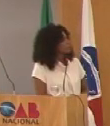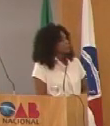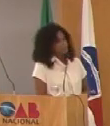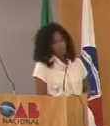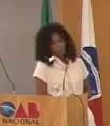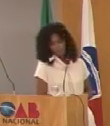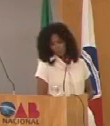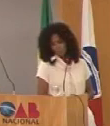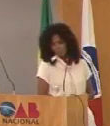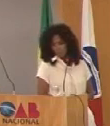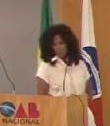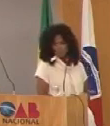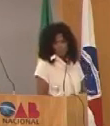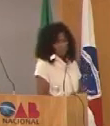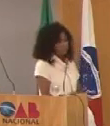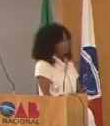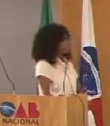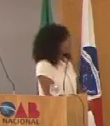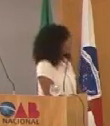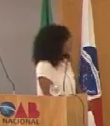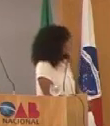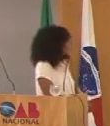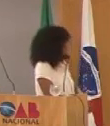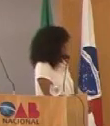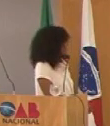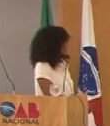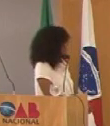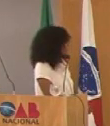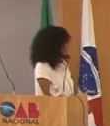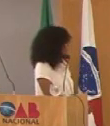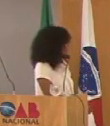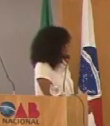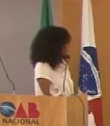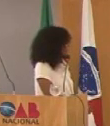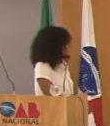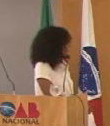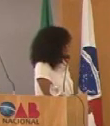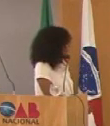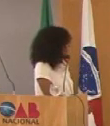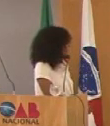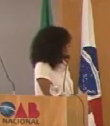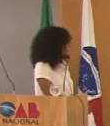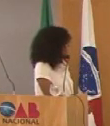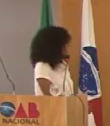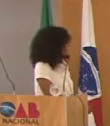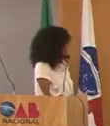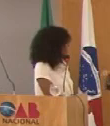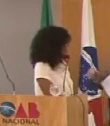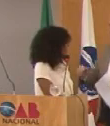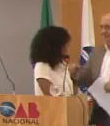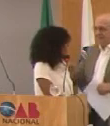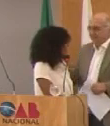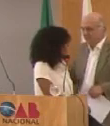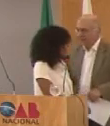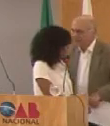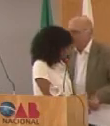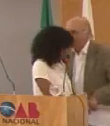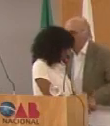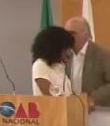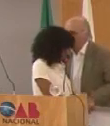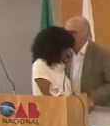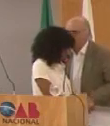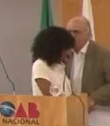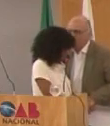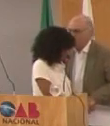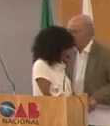política pública da assistência social, o SUAS, penso que de alguma forma posso aqui emprestar a minha voz para um